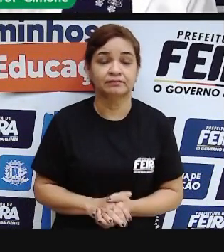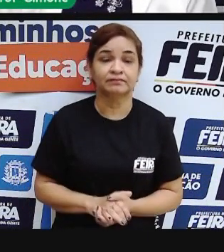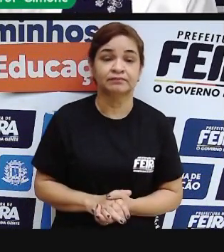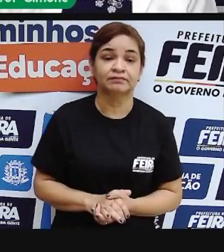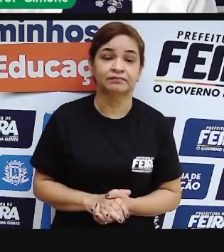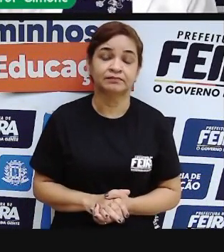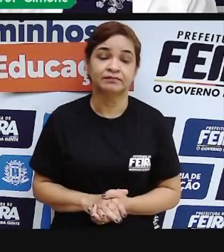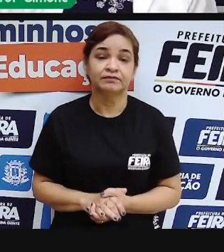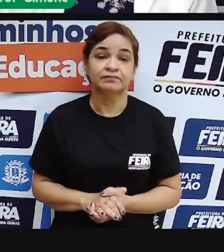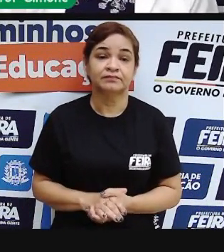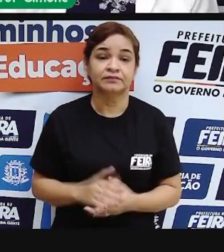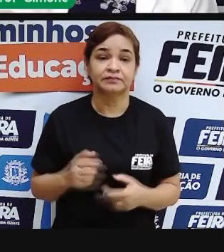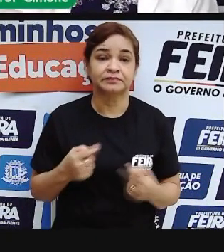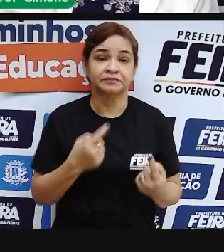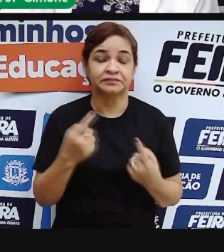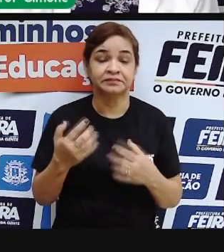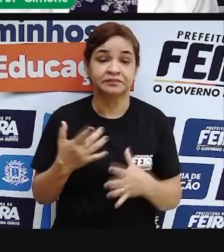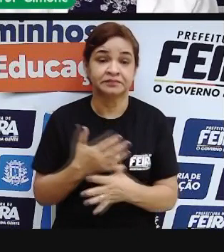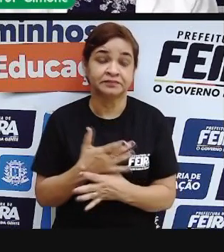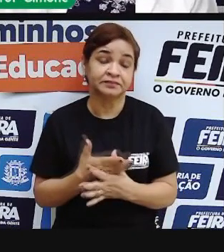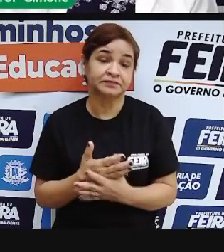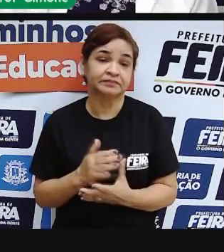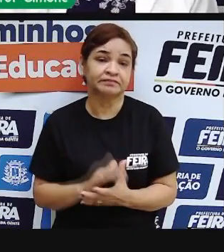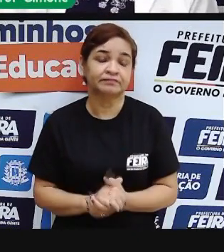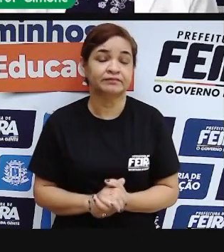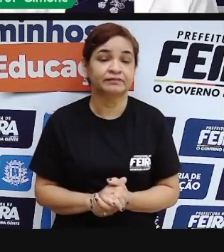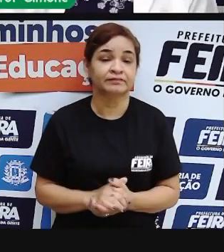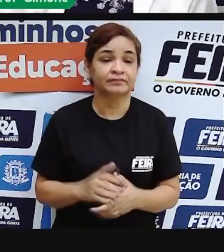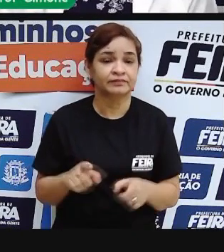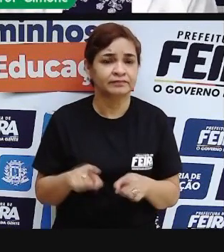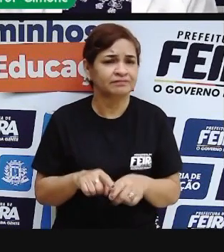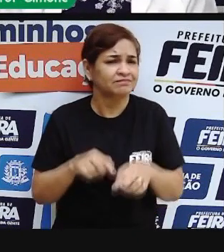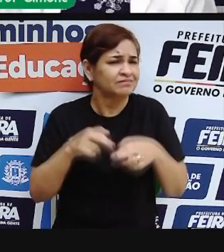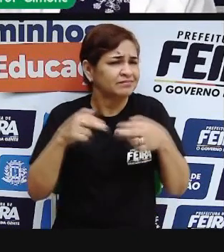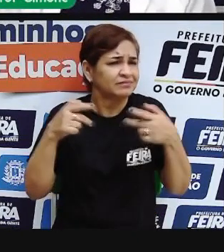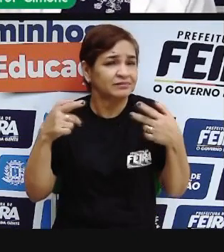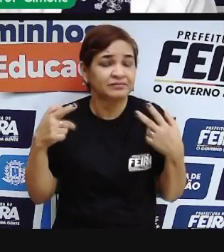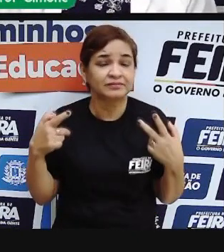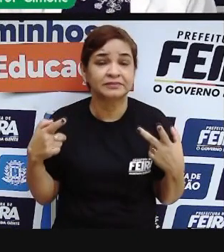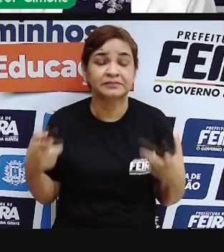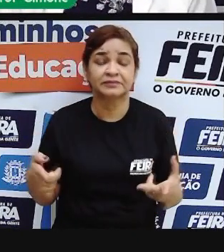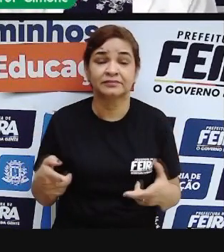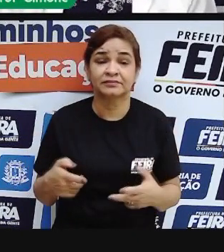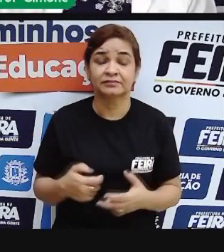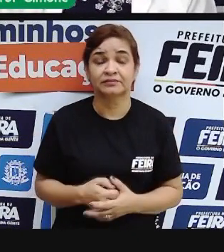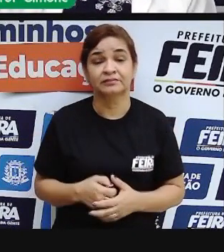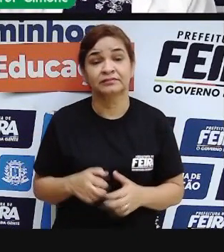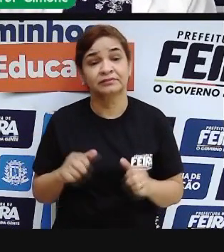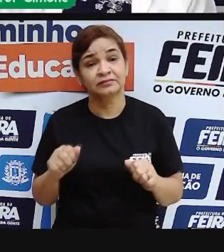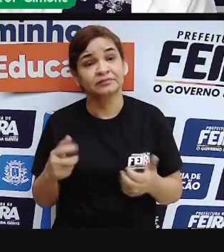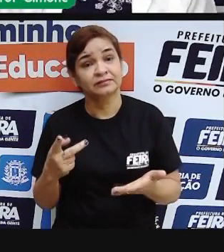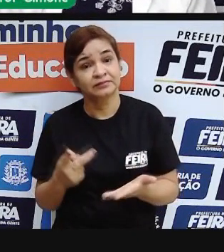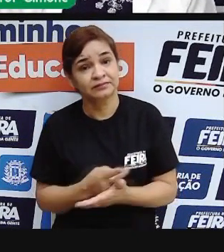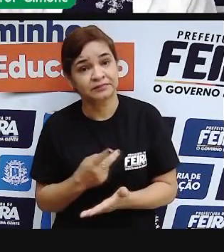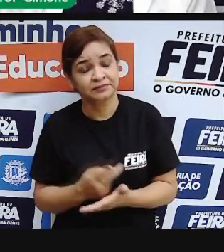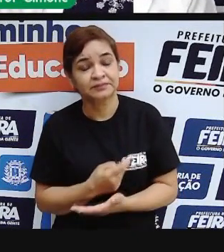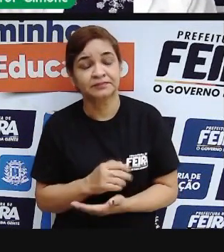municípios baianos. Tinha as vaquejadas, enfim, são muitos os eventos que ocorrem no mês